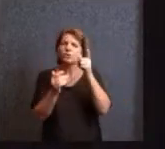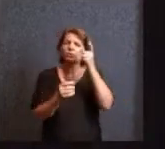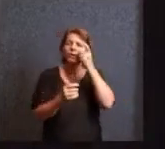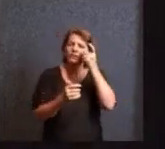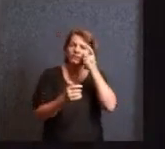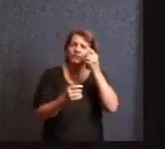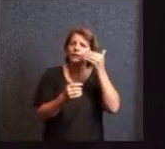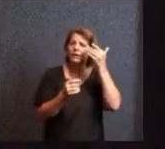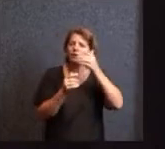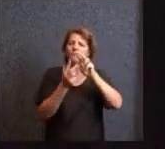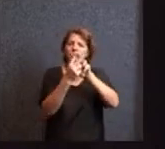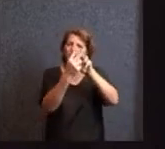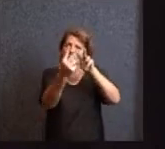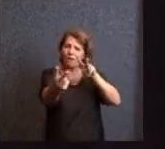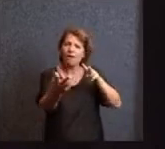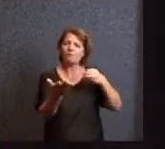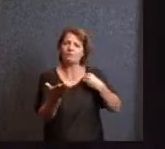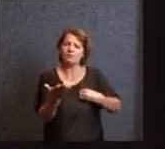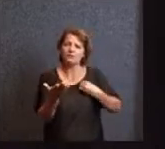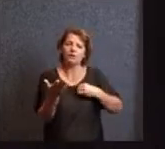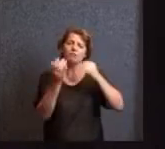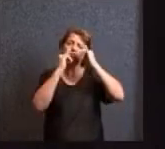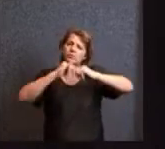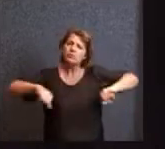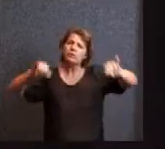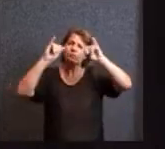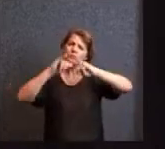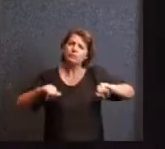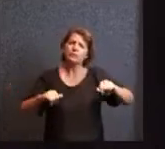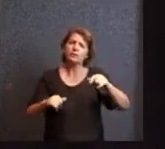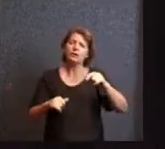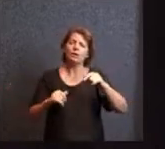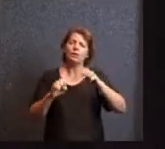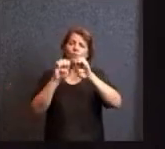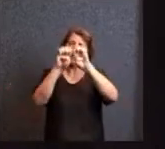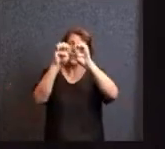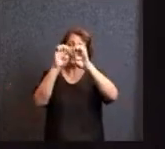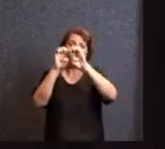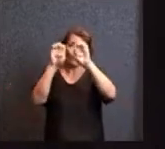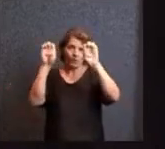presencialmente, virtualmente, que divulguem. O edital foi publicado e